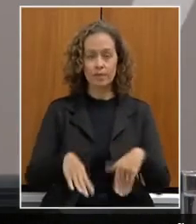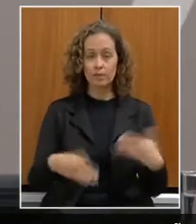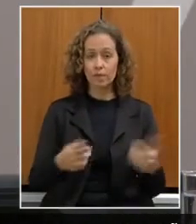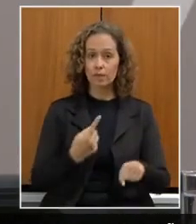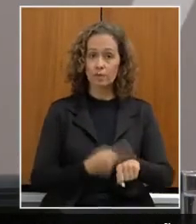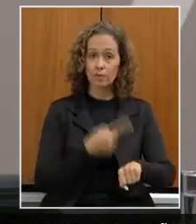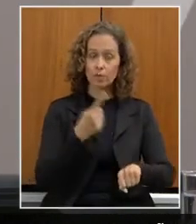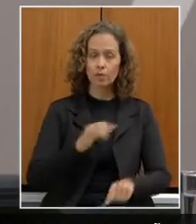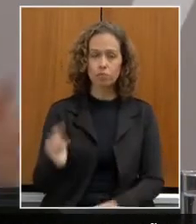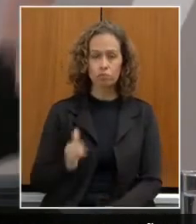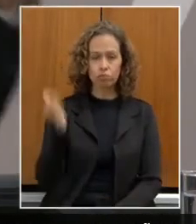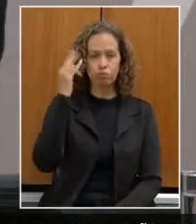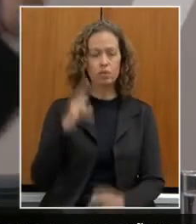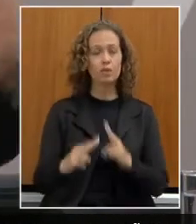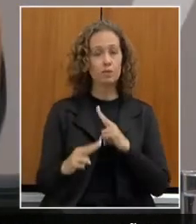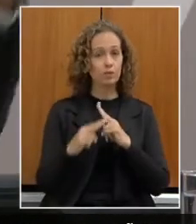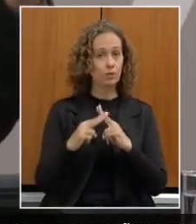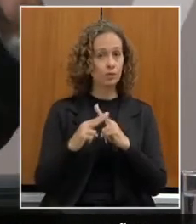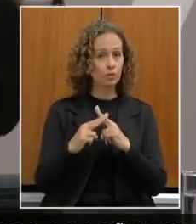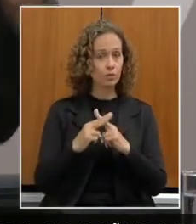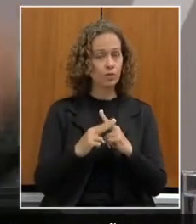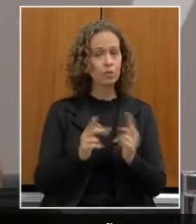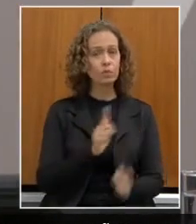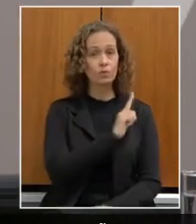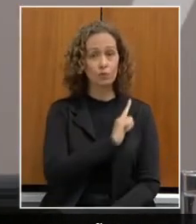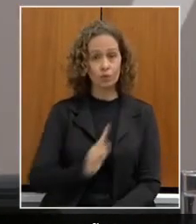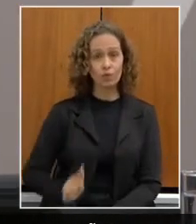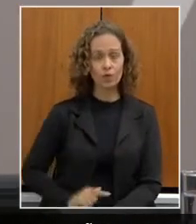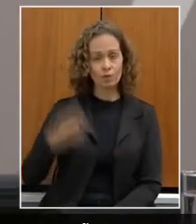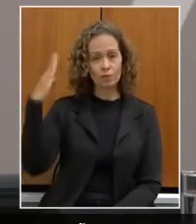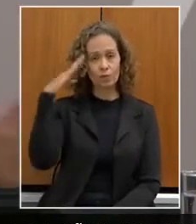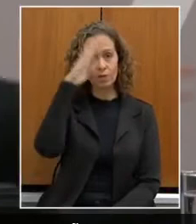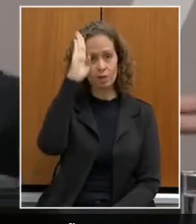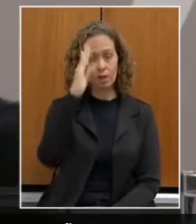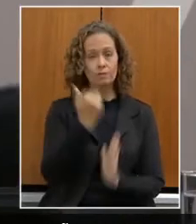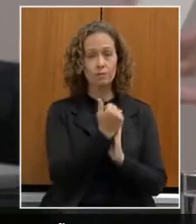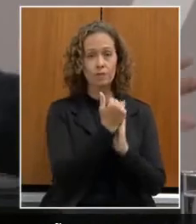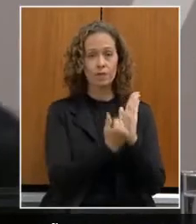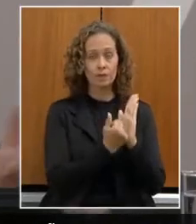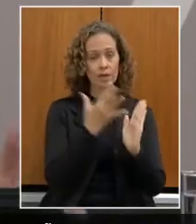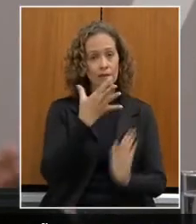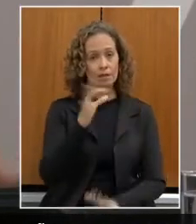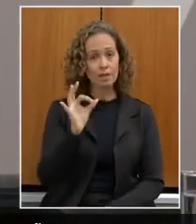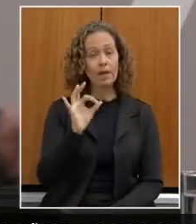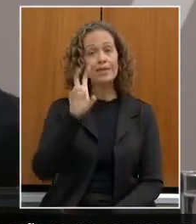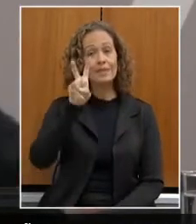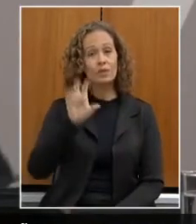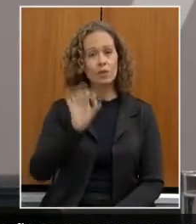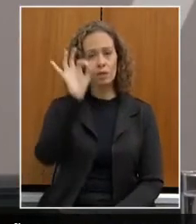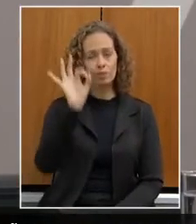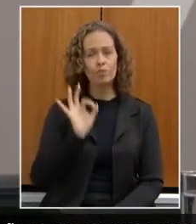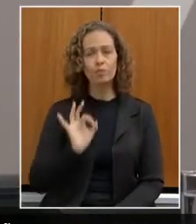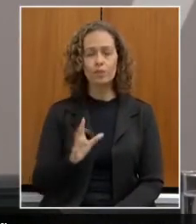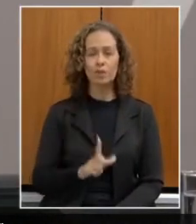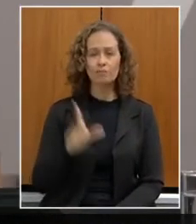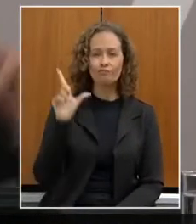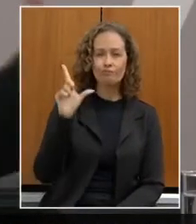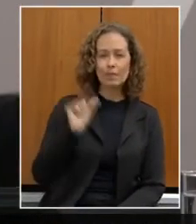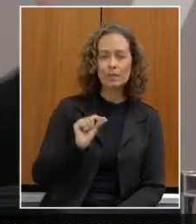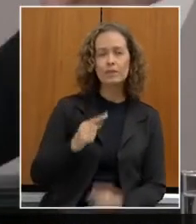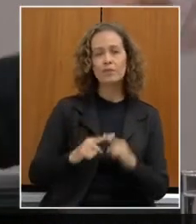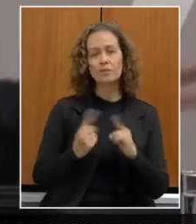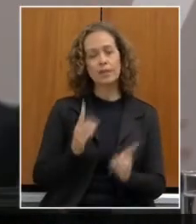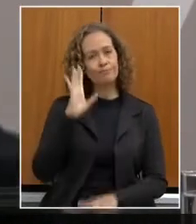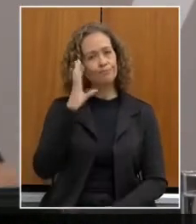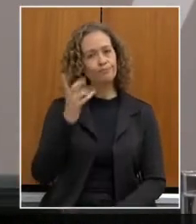juro da Caixa Econômica Federal no governo do Bolsonaro baixar para metade o que já alivia alguma coisa mas não resolve nós